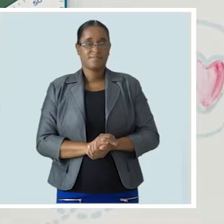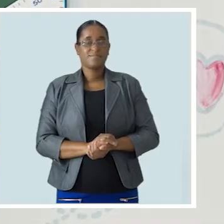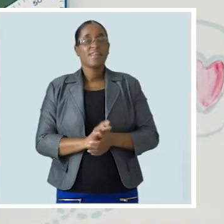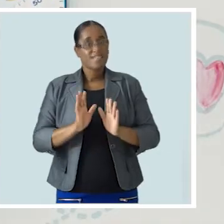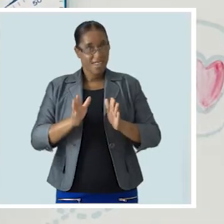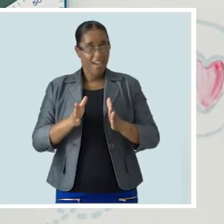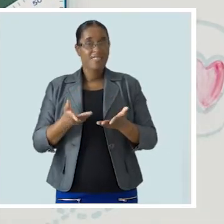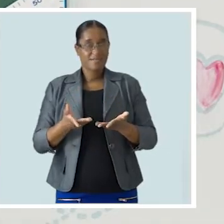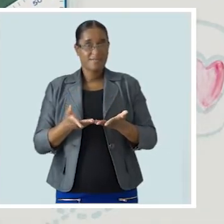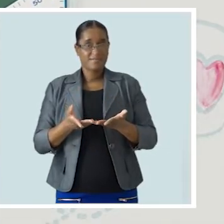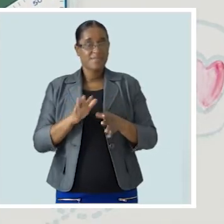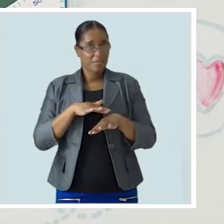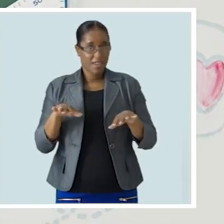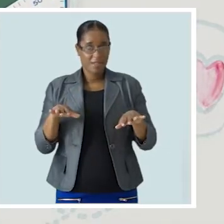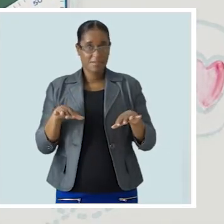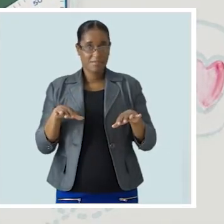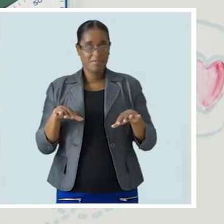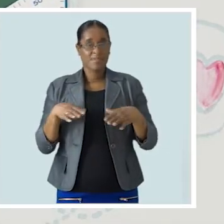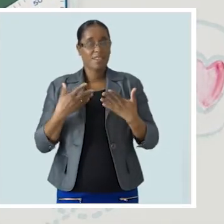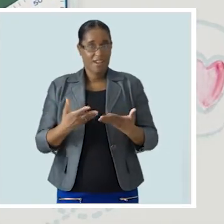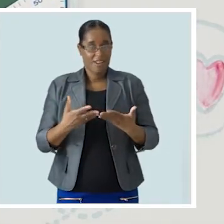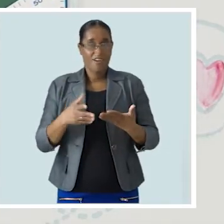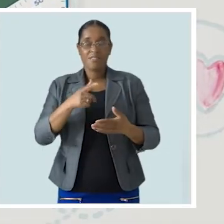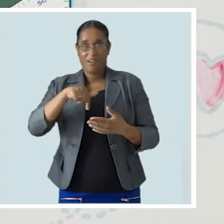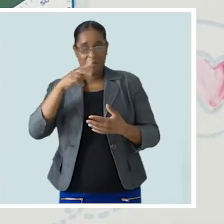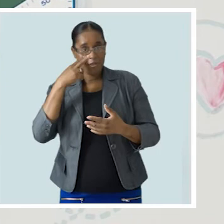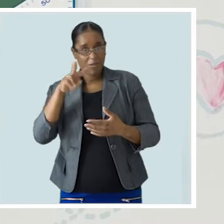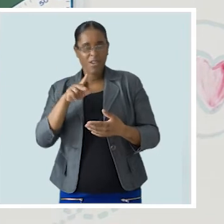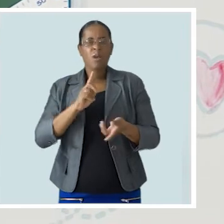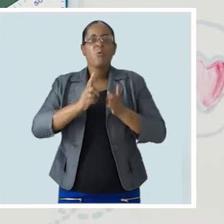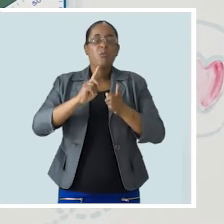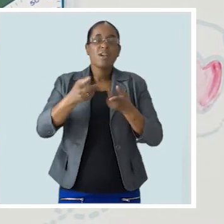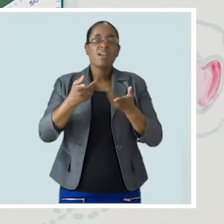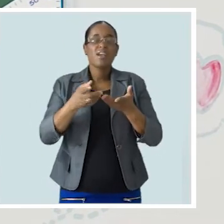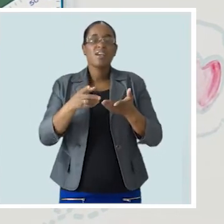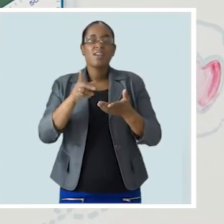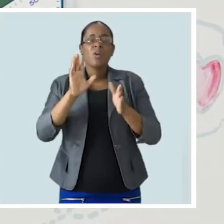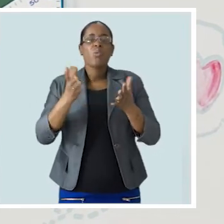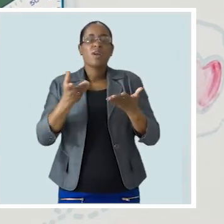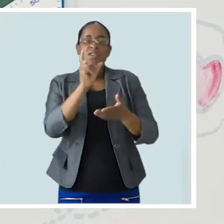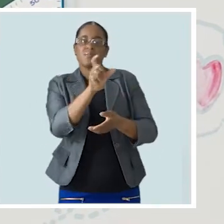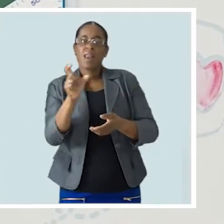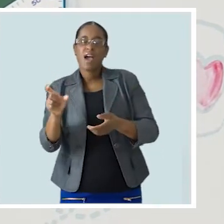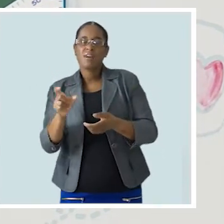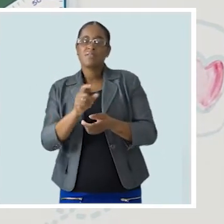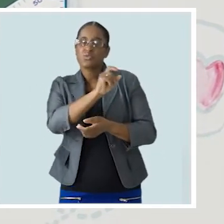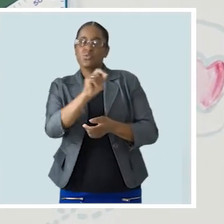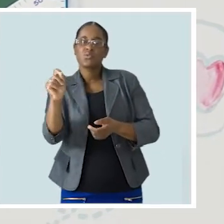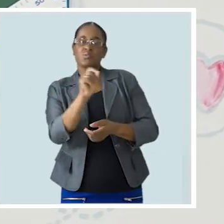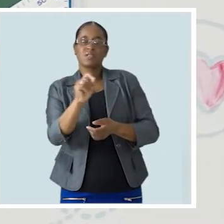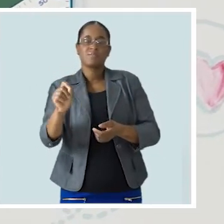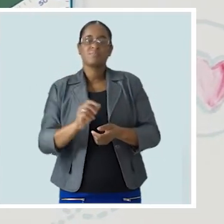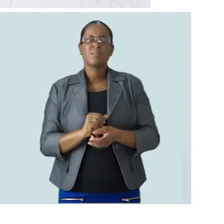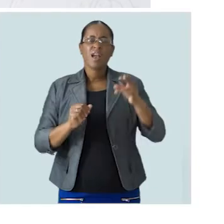Já? Então, vamos ver. O que é que sublinharam? Quais são as palavras que sublinharam? Na linha A,